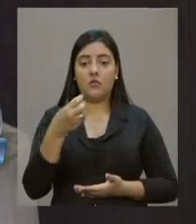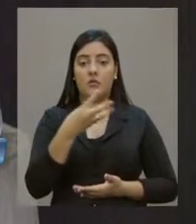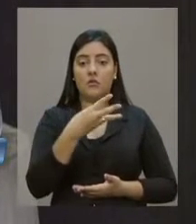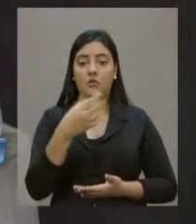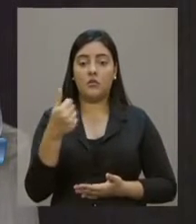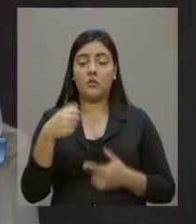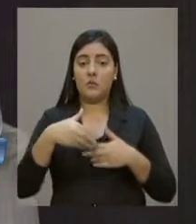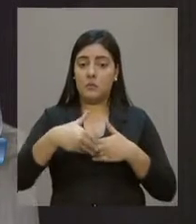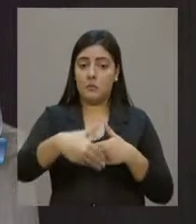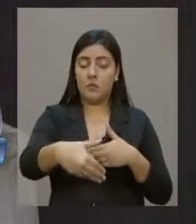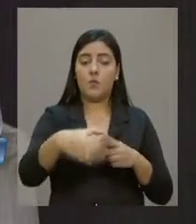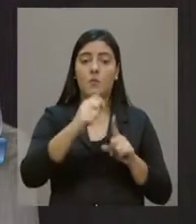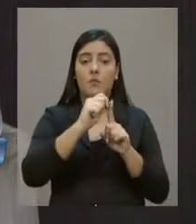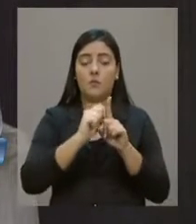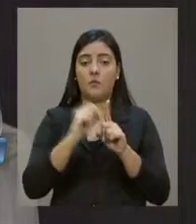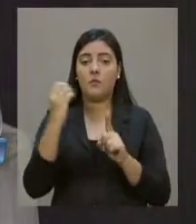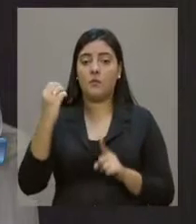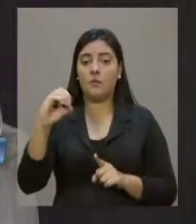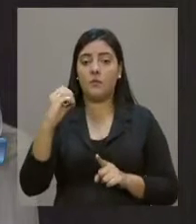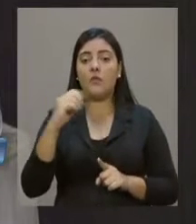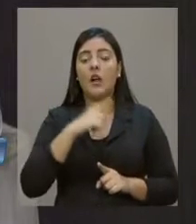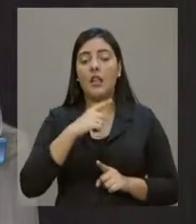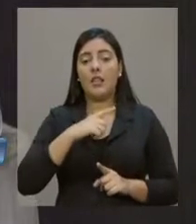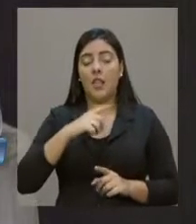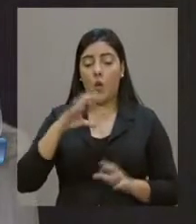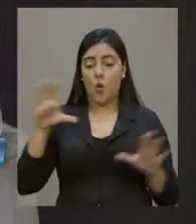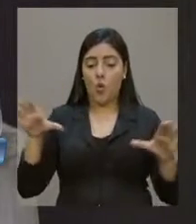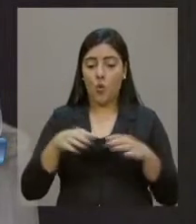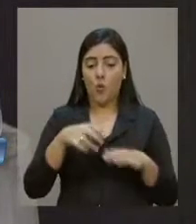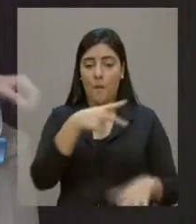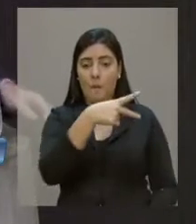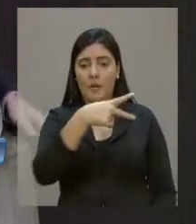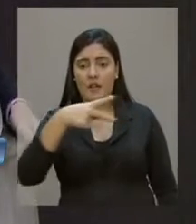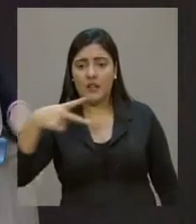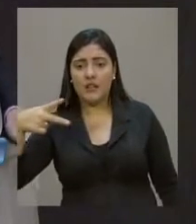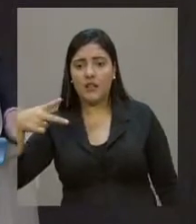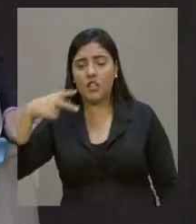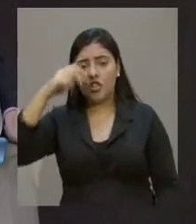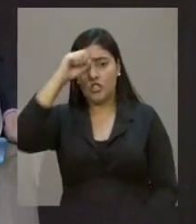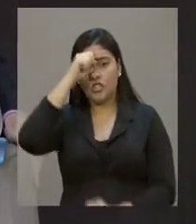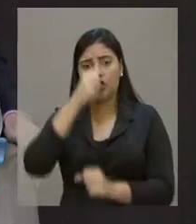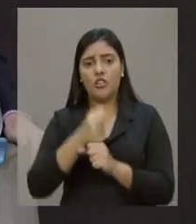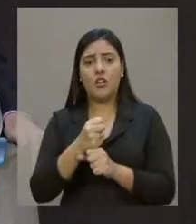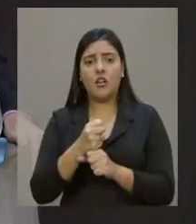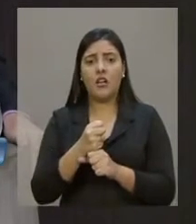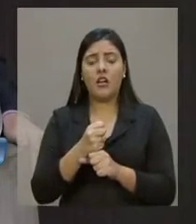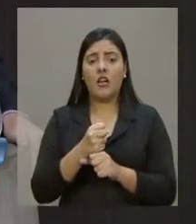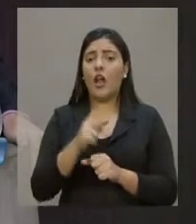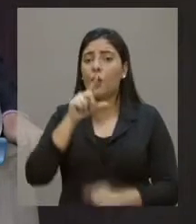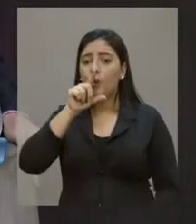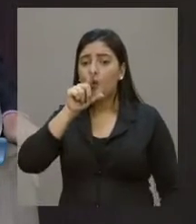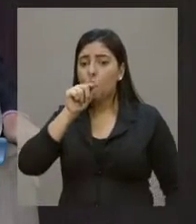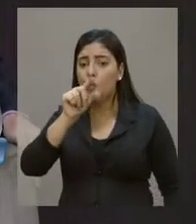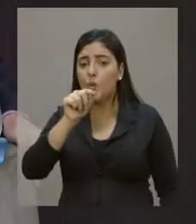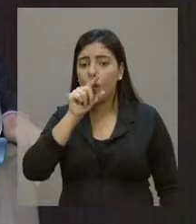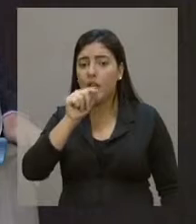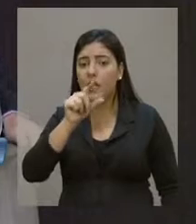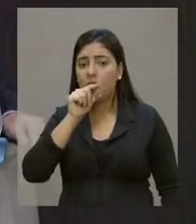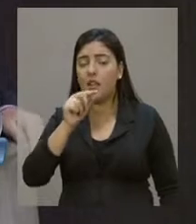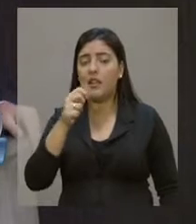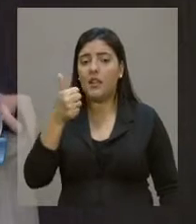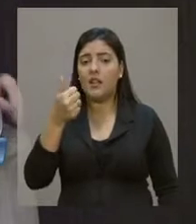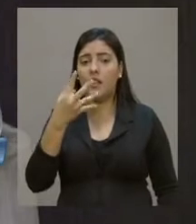outubro próximo, temos um chefe de Estado e chefe de governo que governa pelo Twitter, uma rede social de